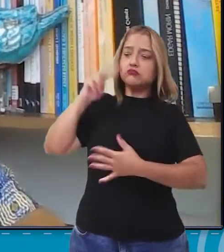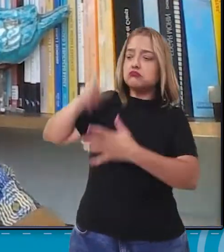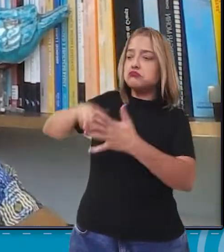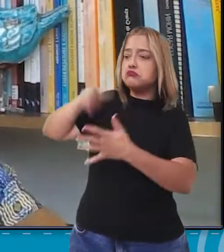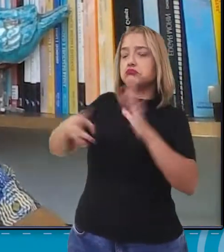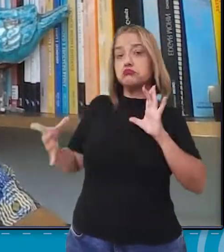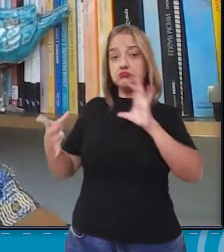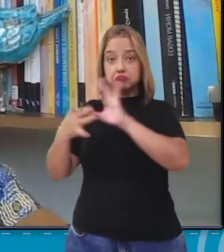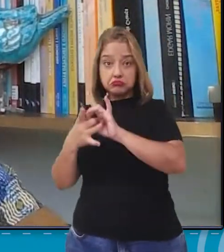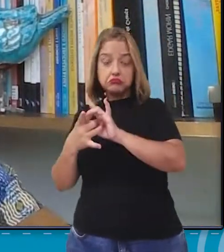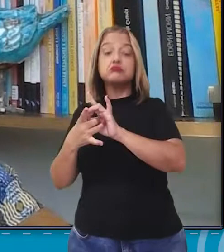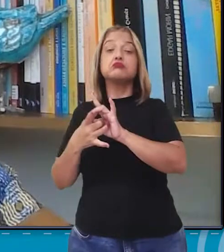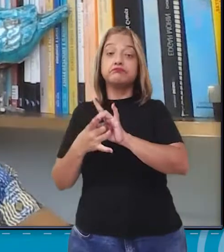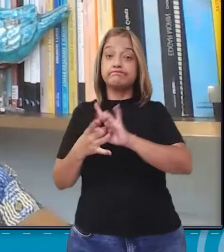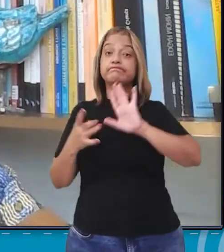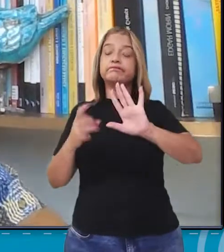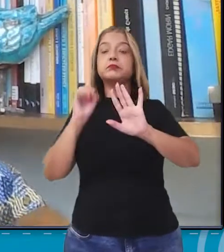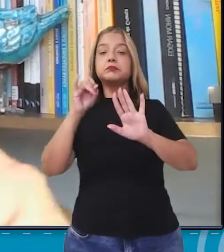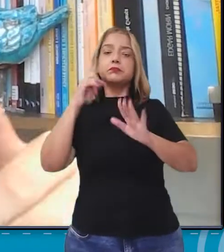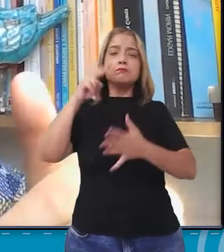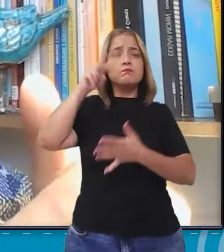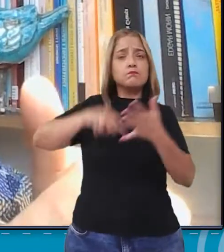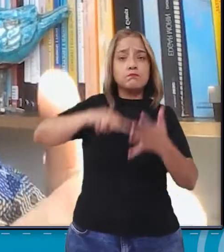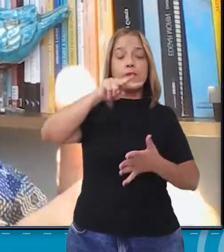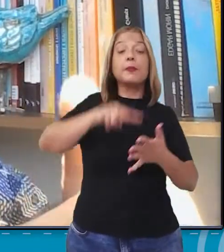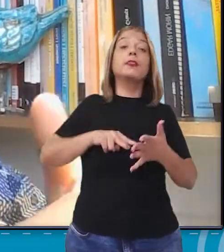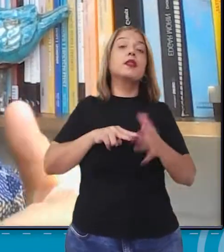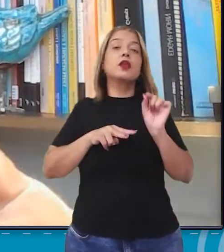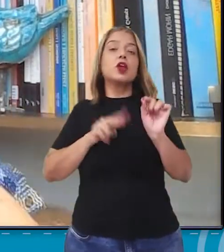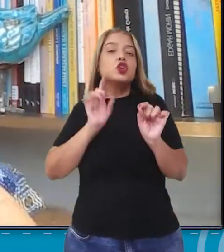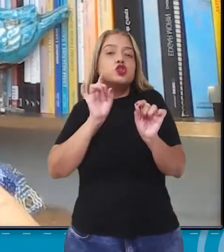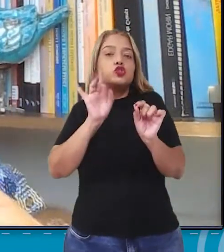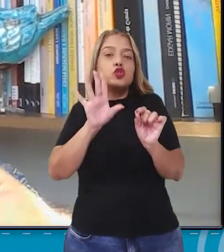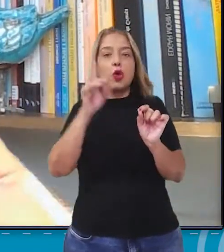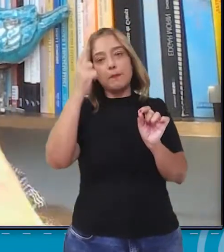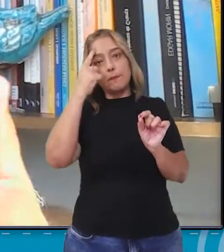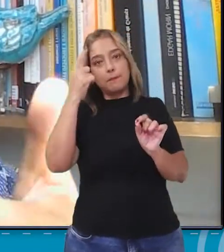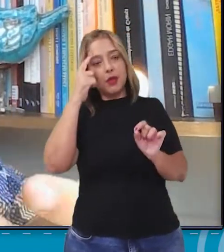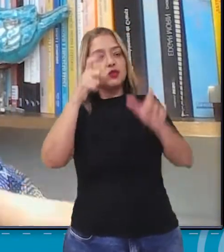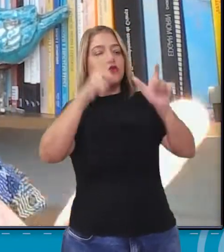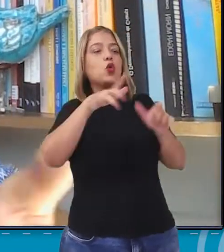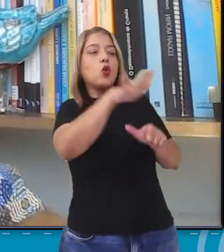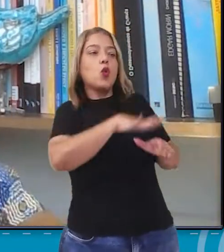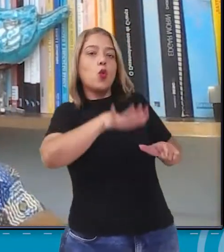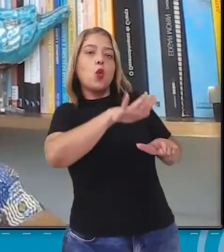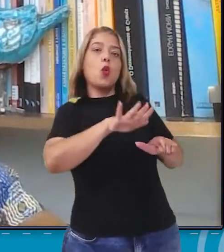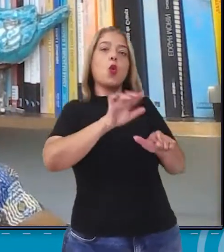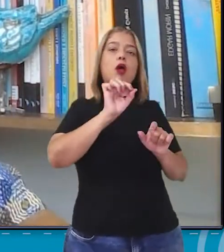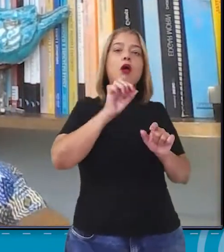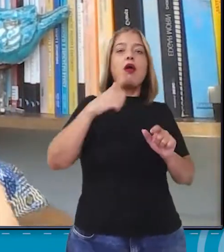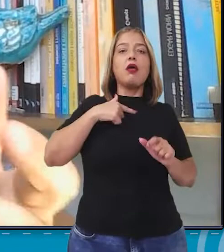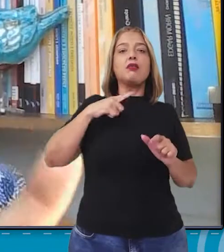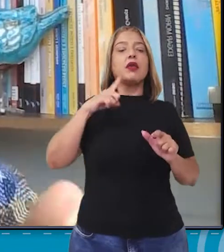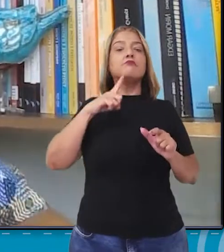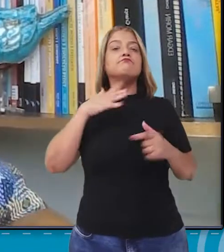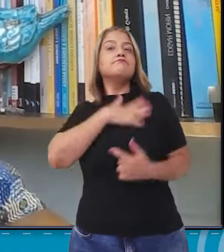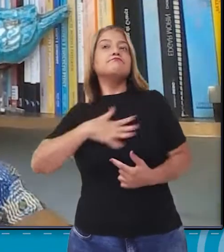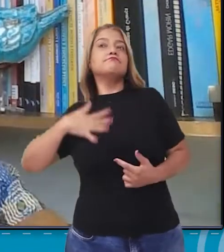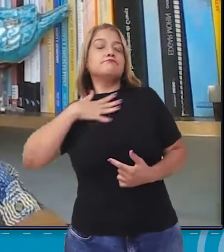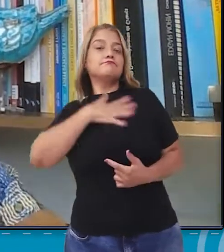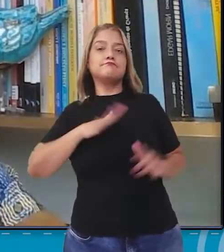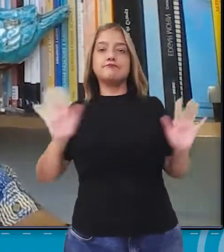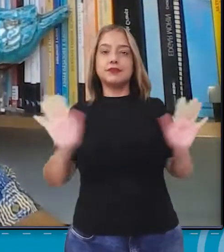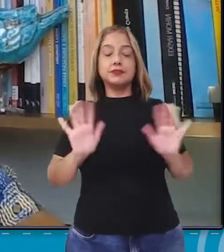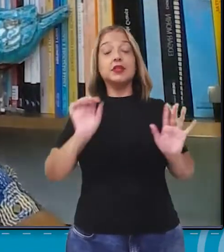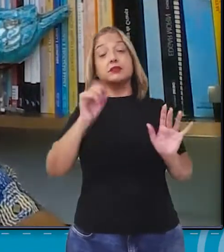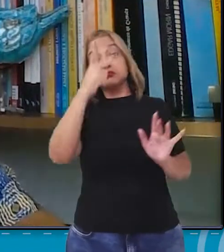leitura? Uma vez que essa leitura não foi apenas pelo lugar do prazer e do deleite? Então, talvez vocês